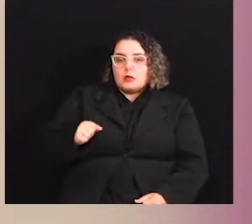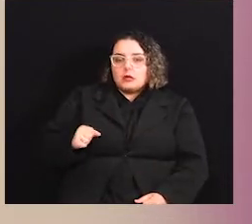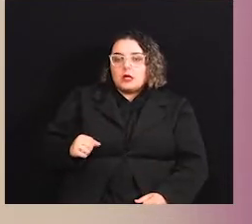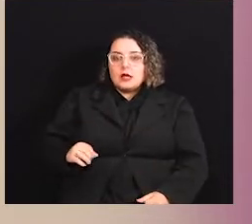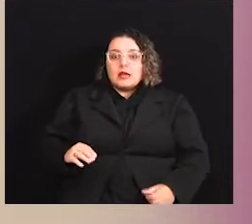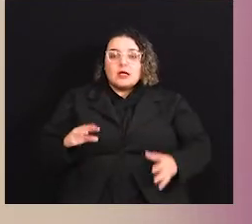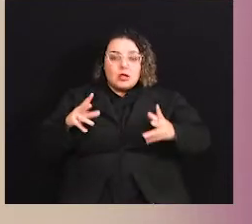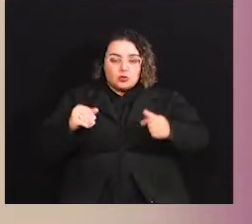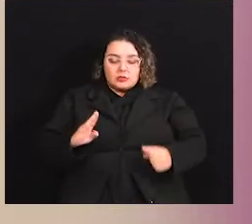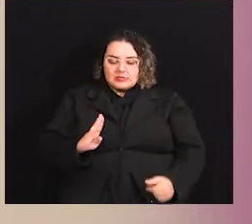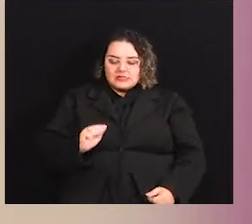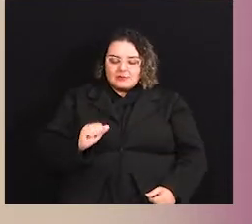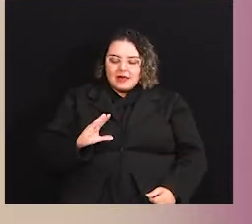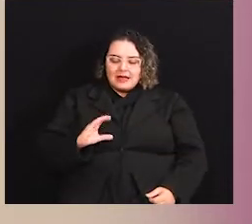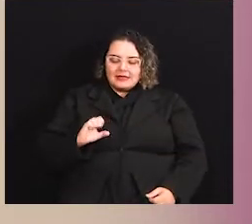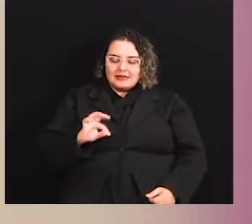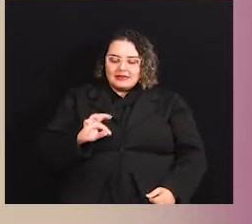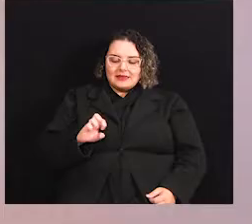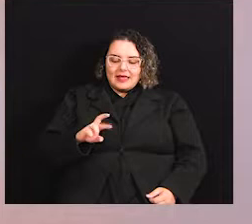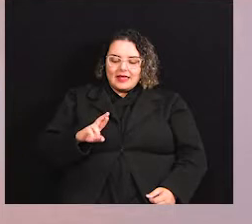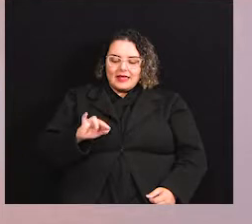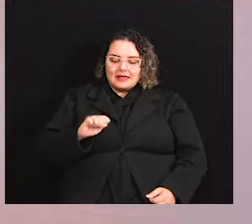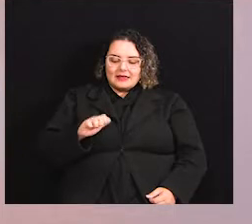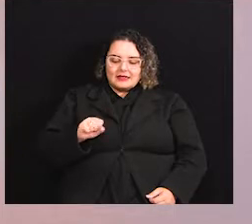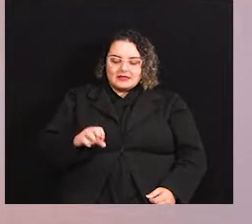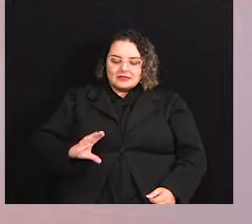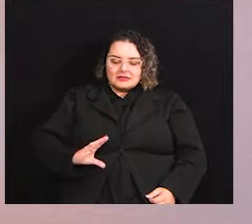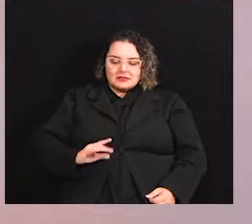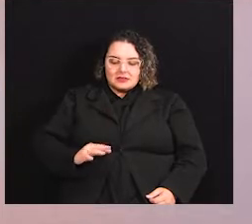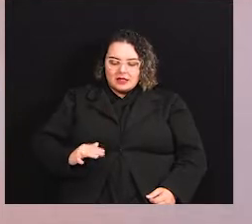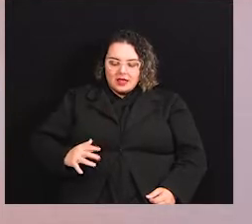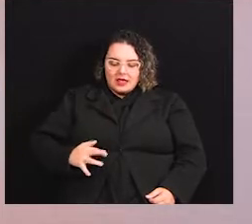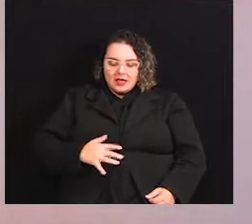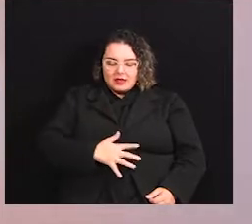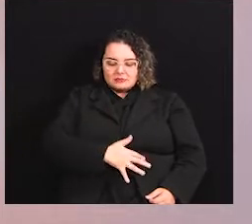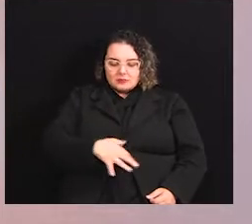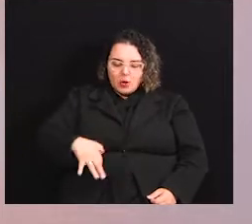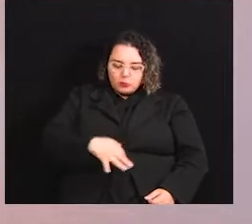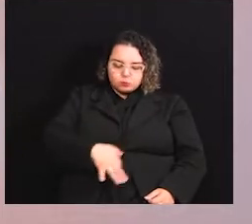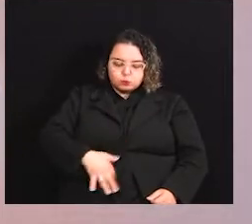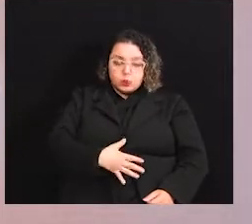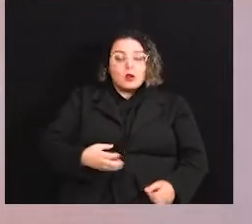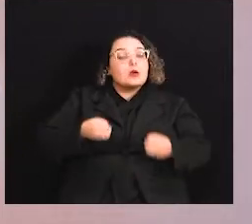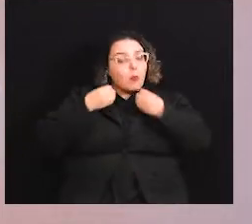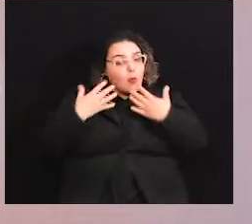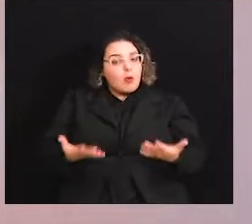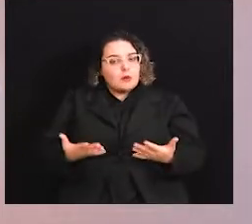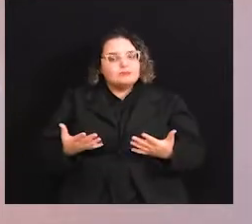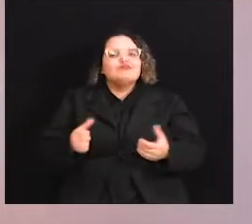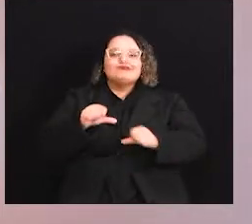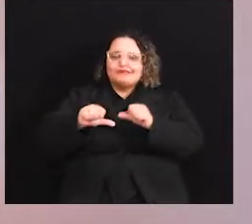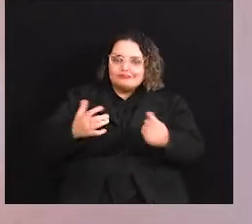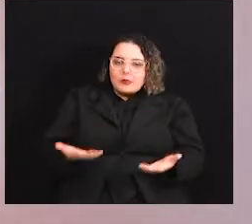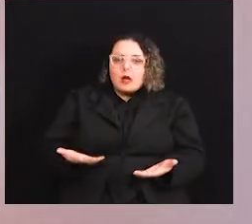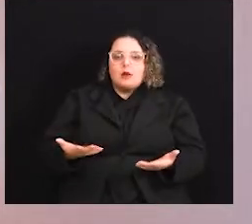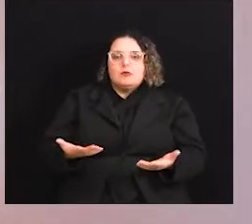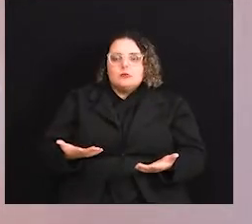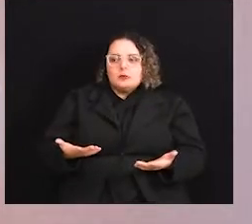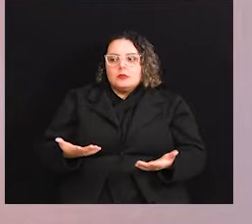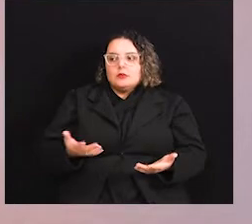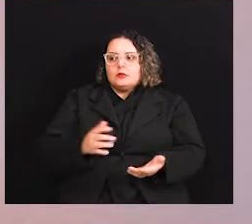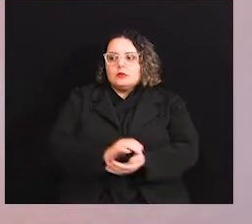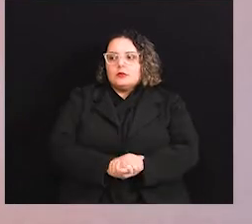nosso intestino. Então, realmente é uma doença. E, doutor, voltando também aí na resposta anterior do senhor, a